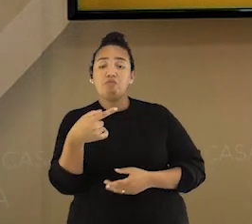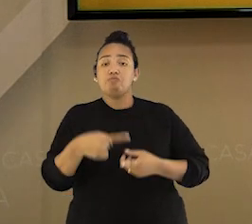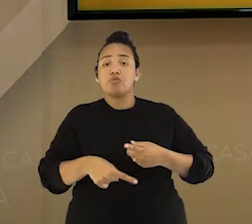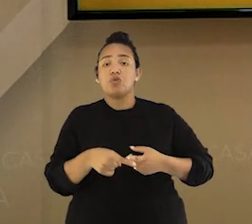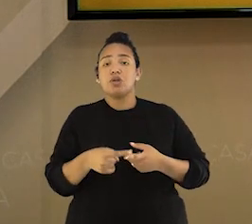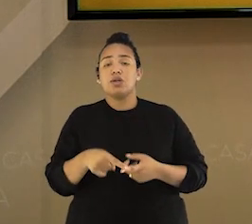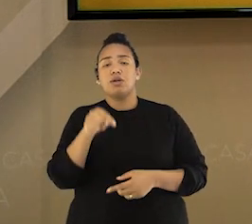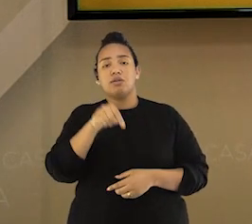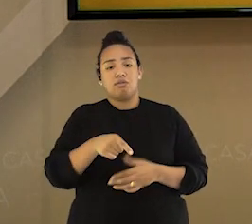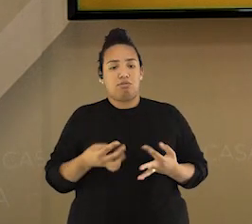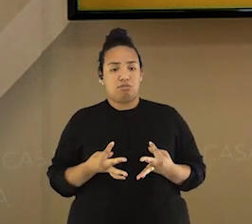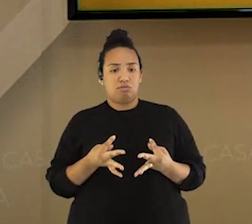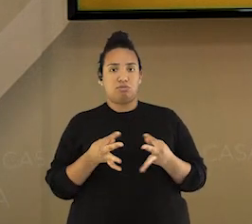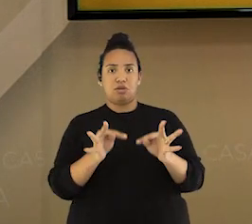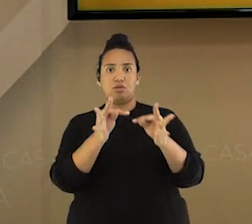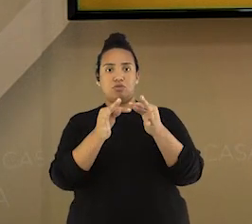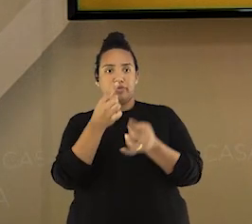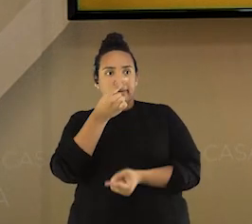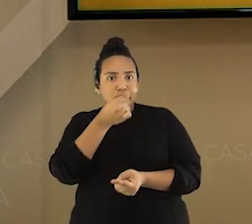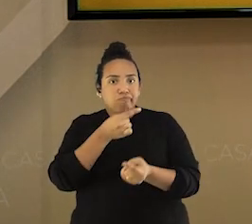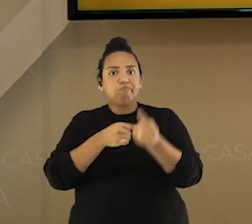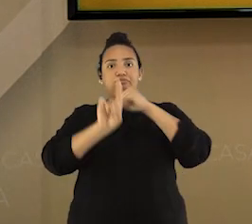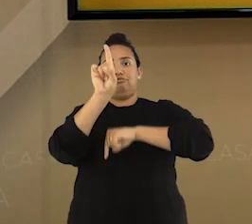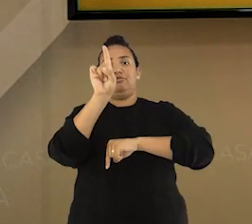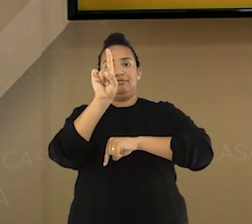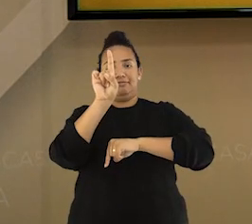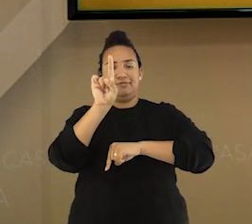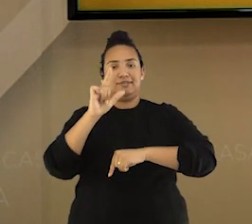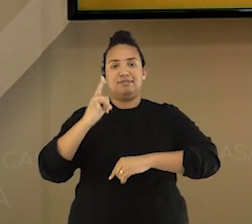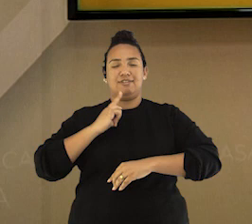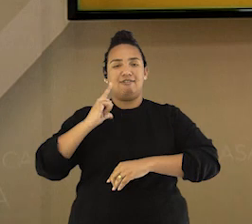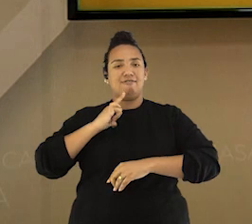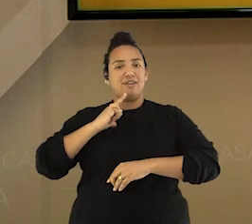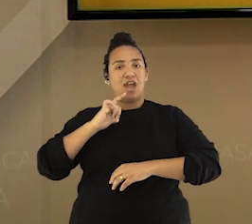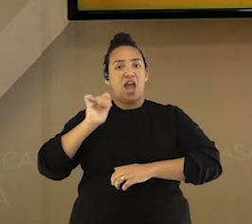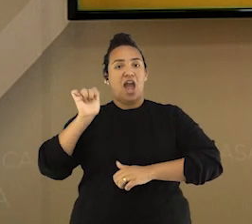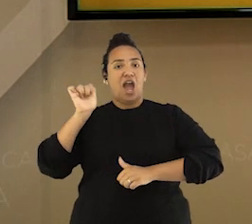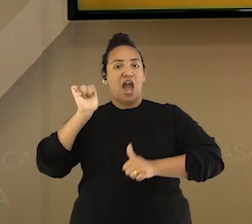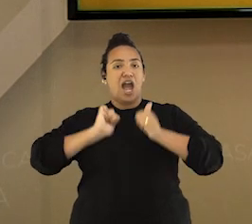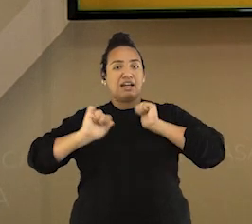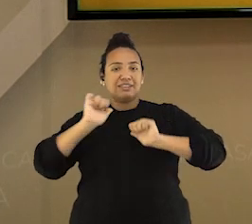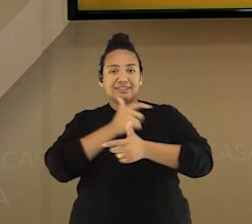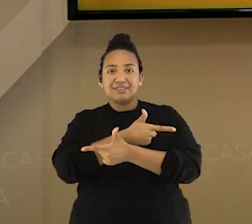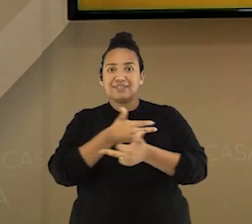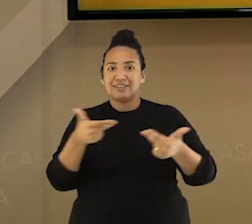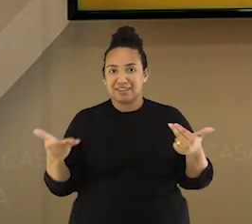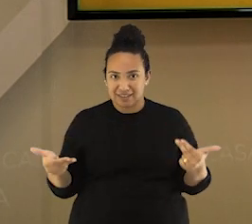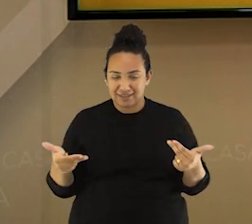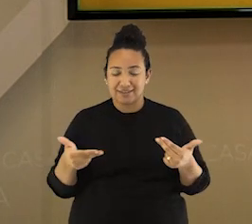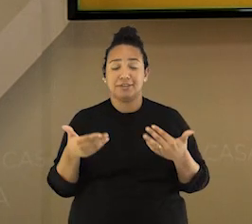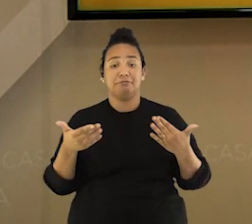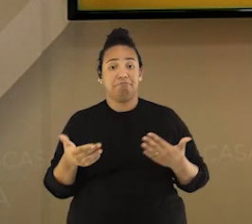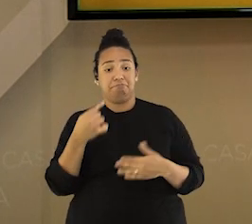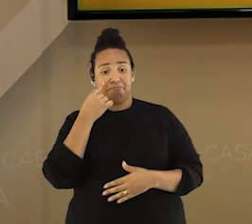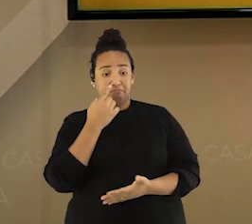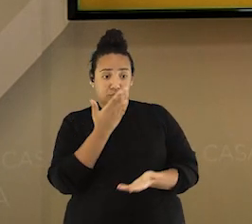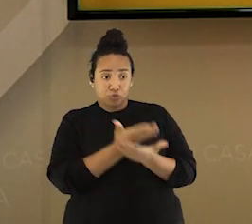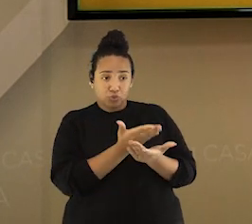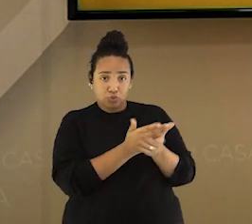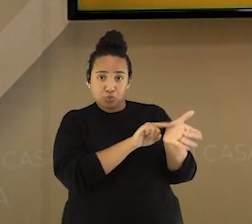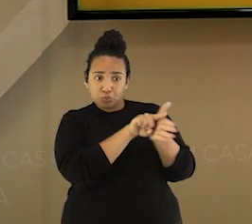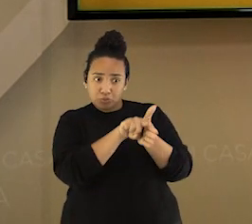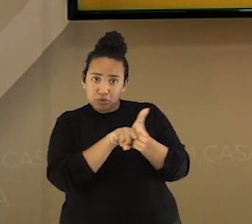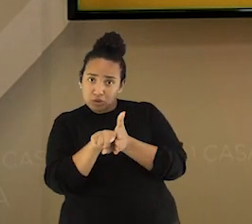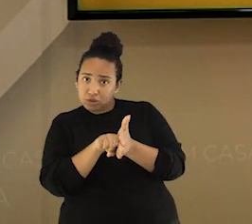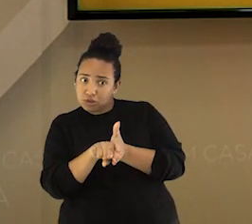aliada por muitos artistas. Não desmerecendo esses estudos, podemos afirmar que essa relação entre